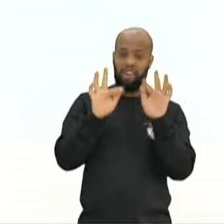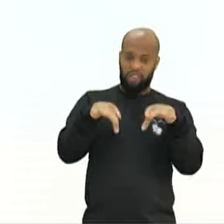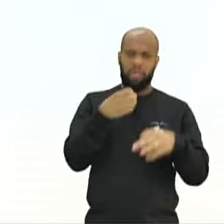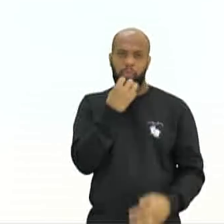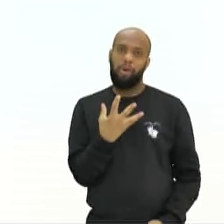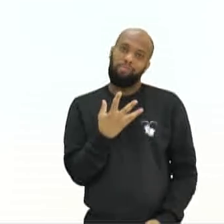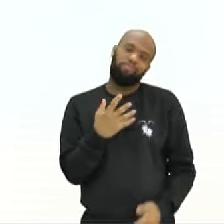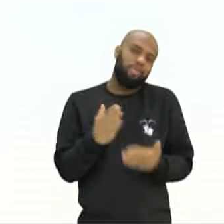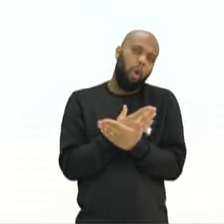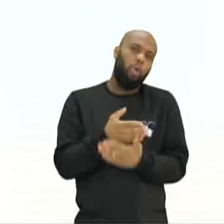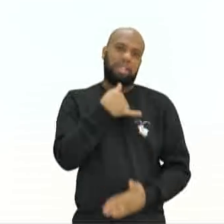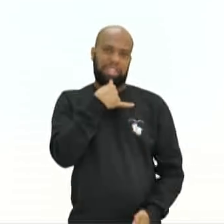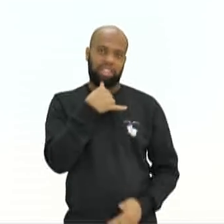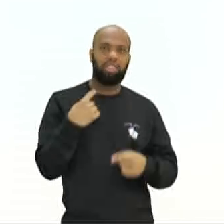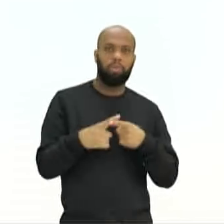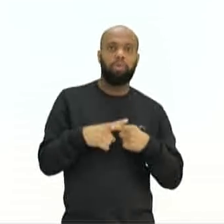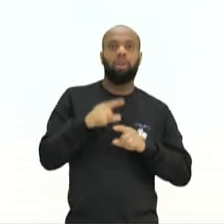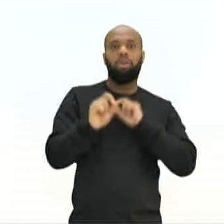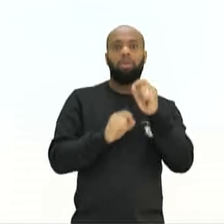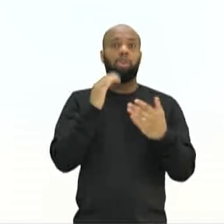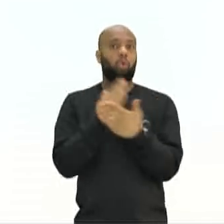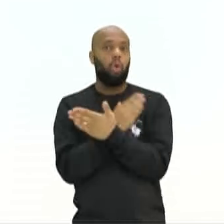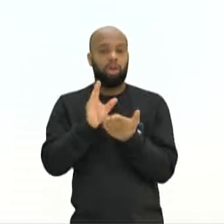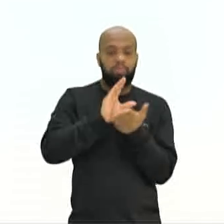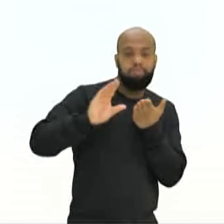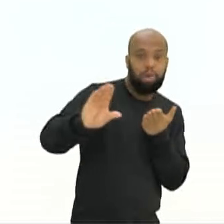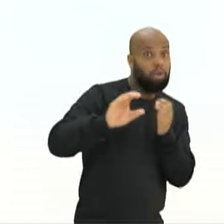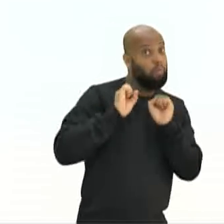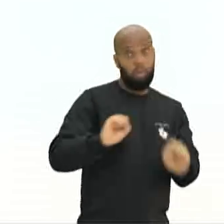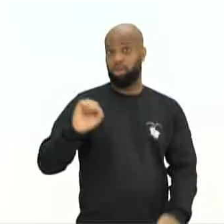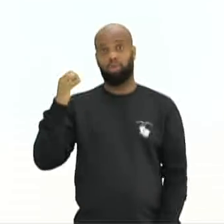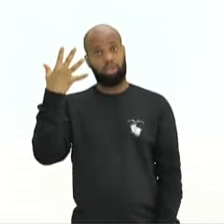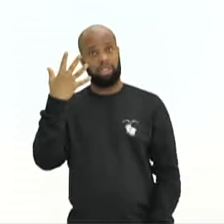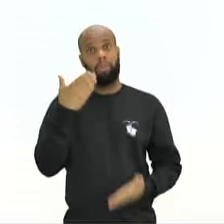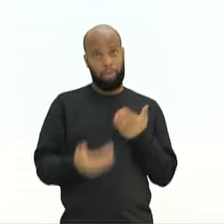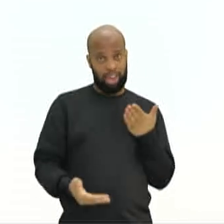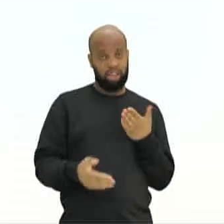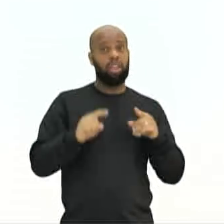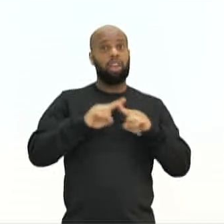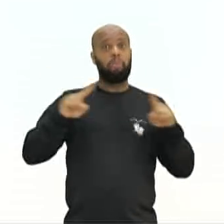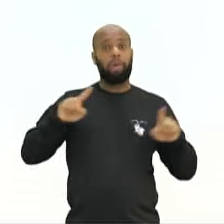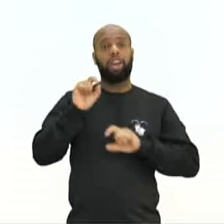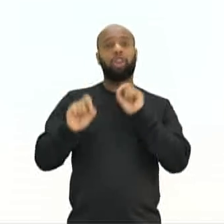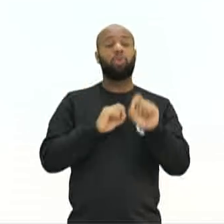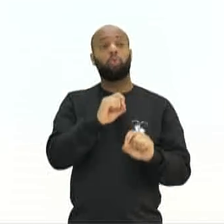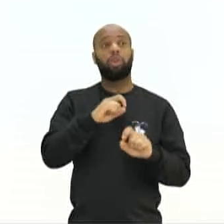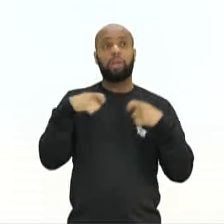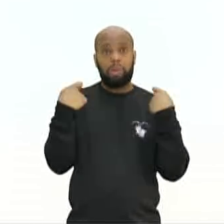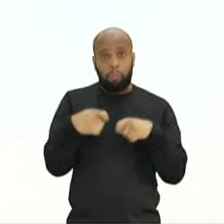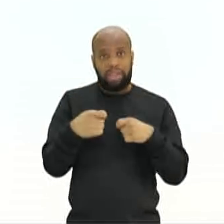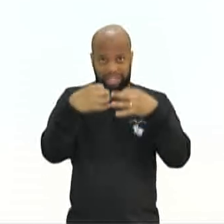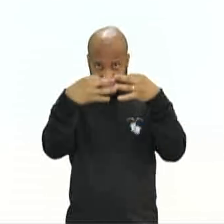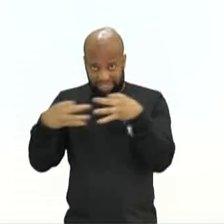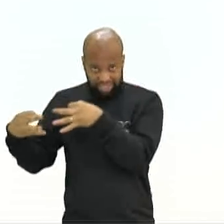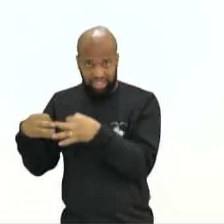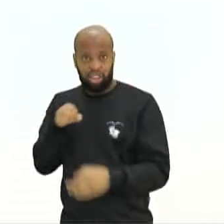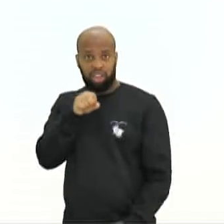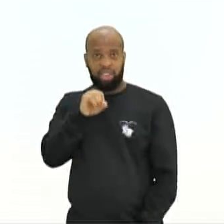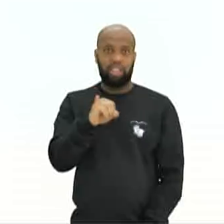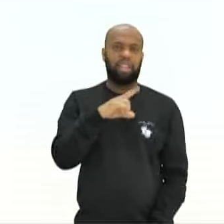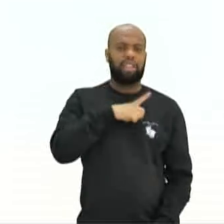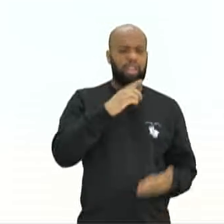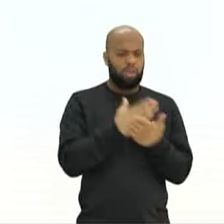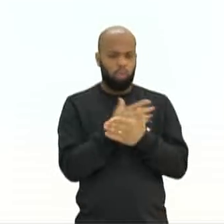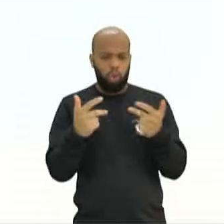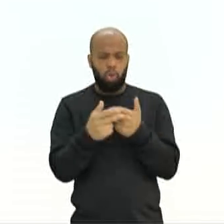feliz, algo a que qualquer investimento está sujeito. Mas, o que derem certo, caso de obras